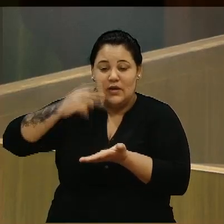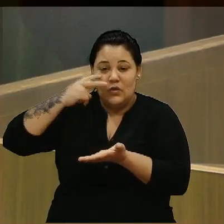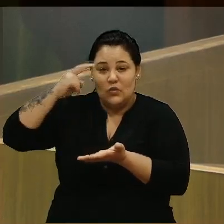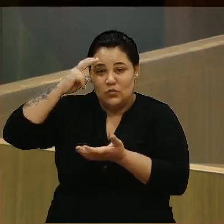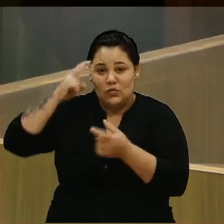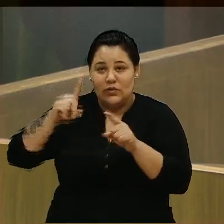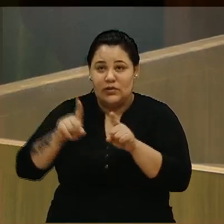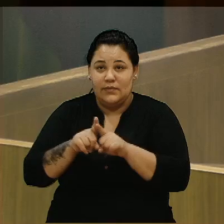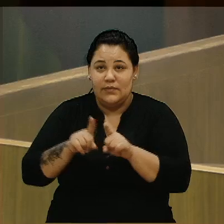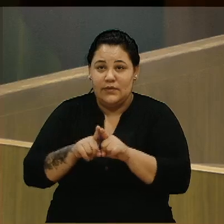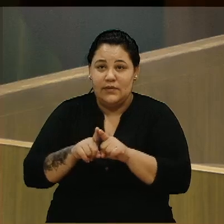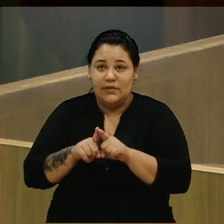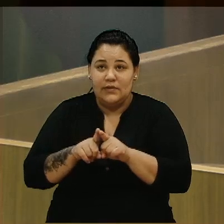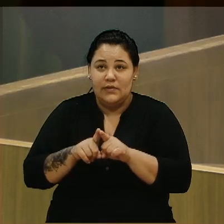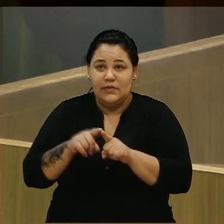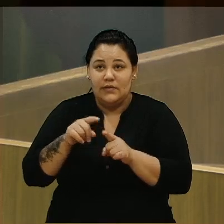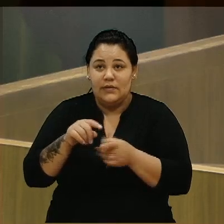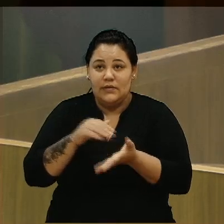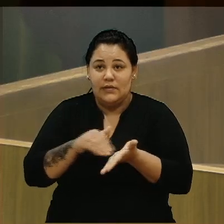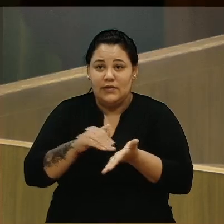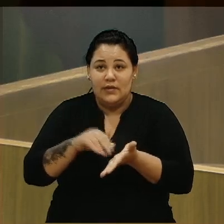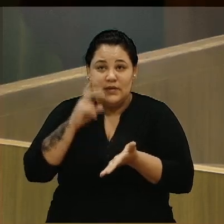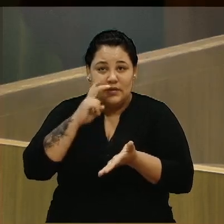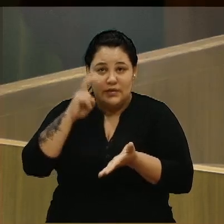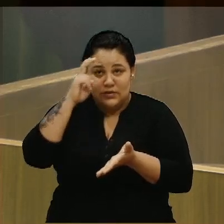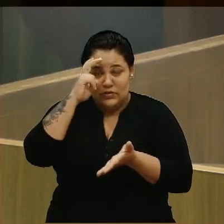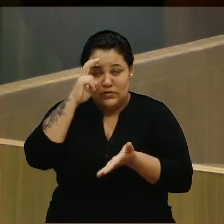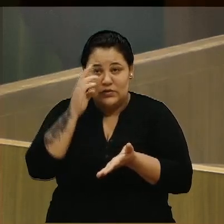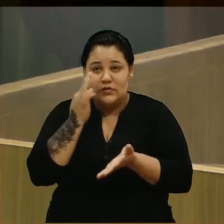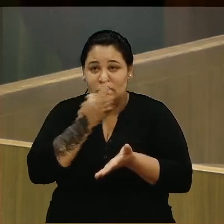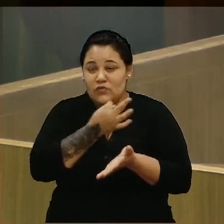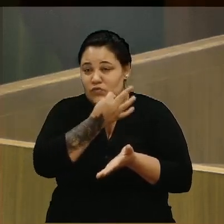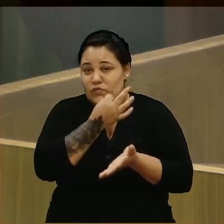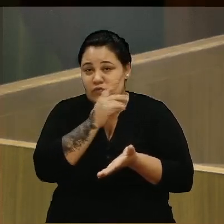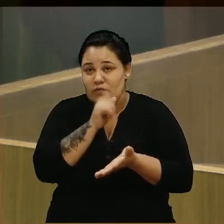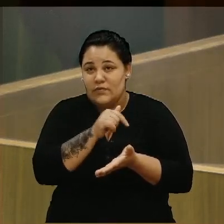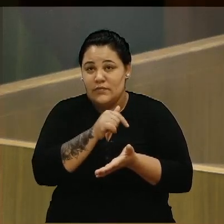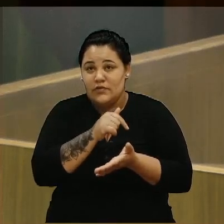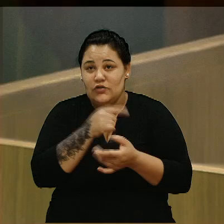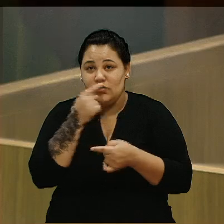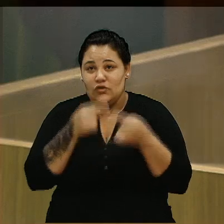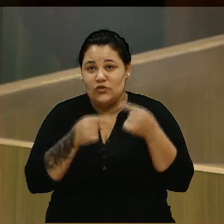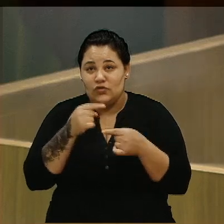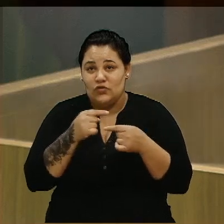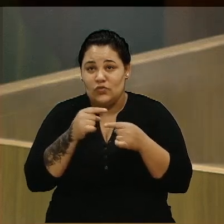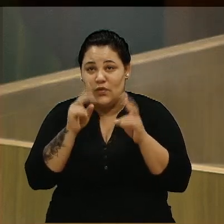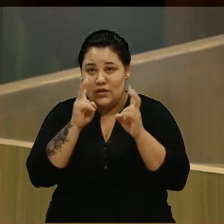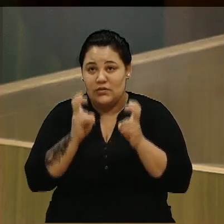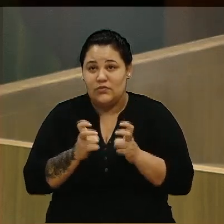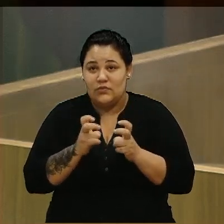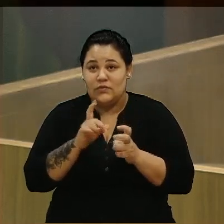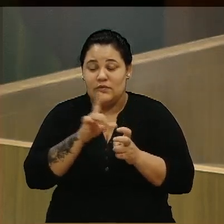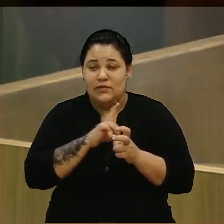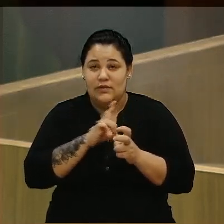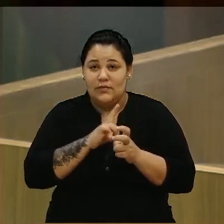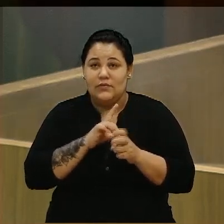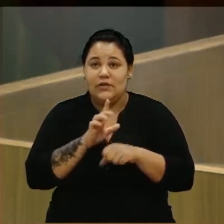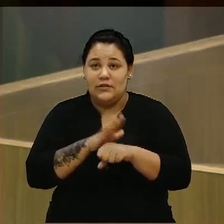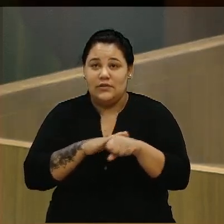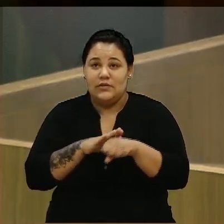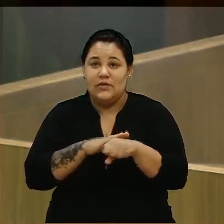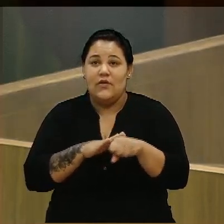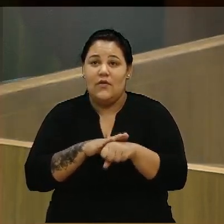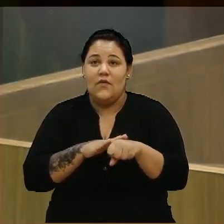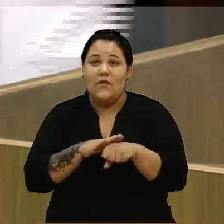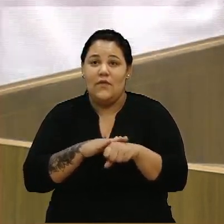Com a secretária Tatiane Frisso, para a gente discutir o assunto, com o pessoal lá da Unidade de Música. Temos essa conversa, né, que a gente vem